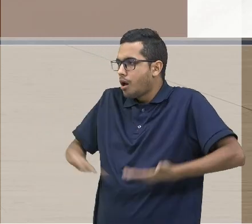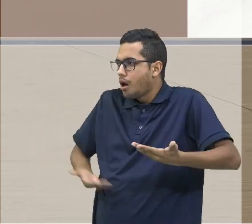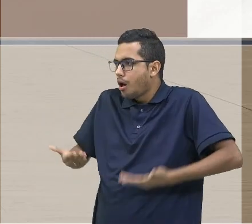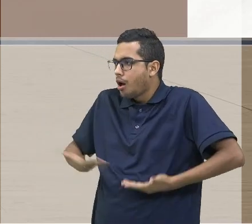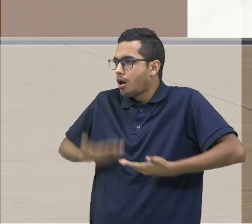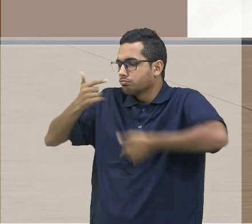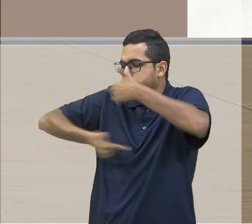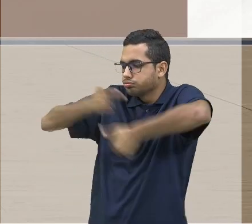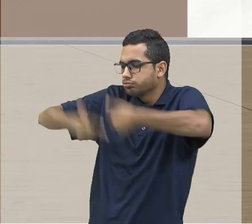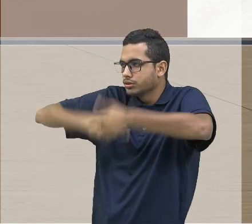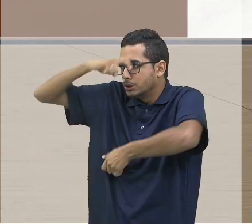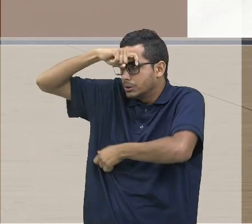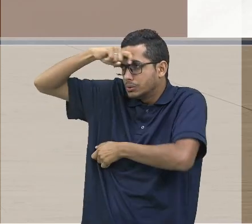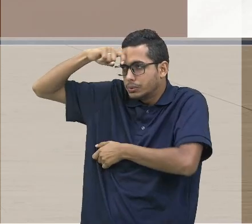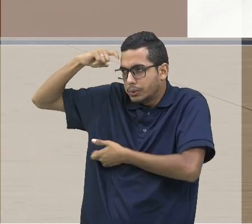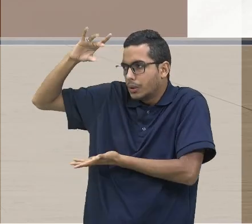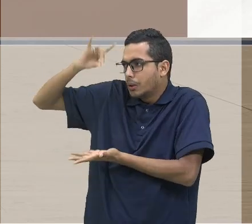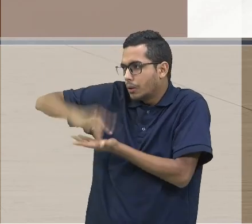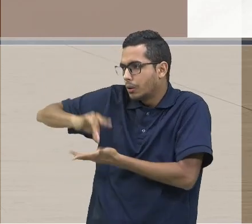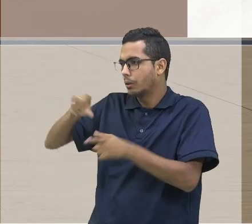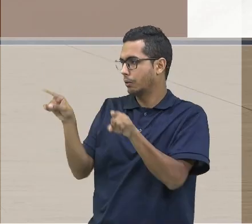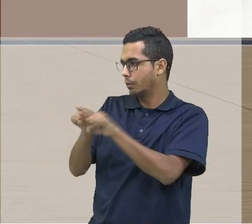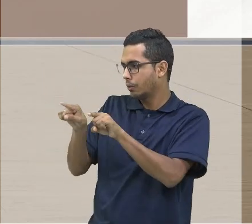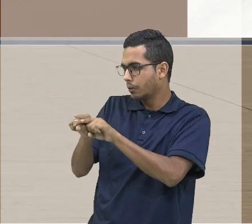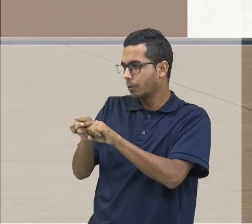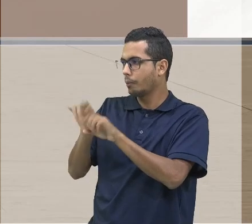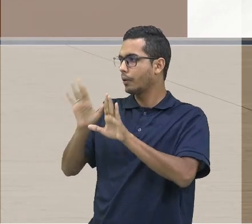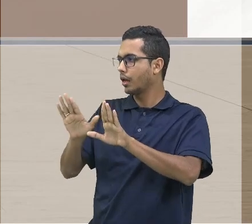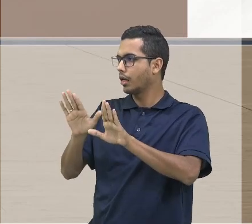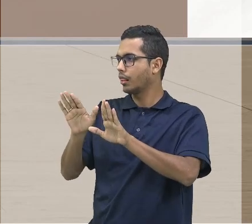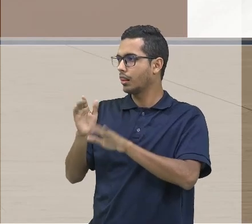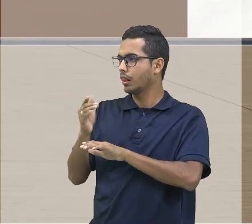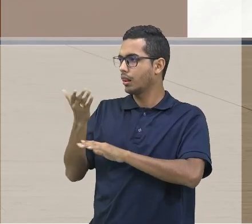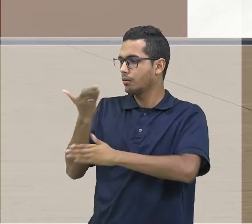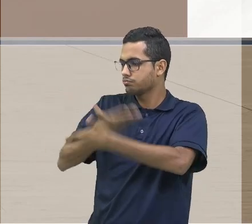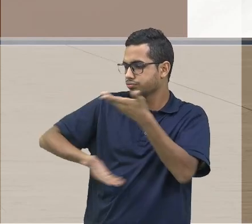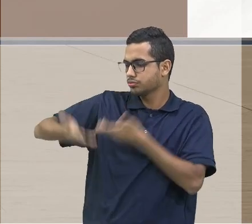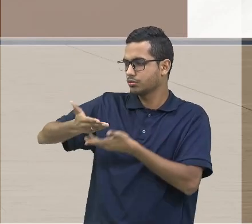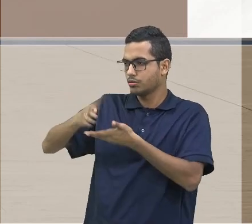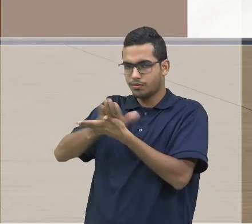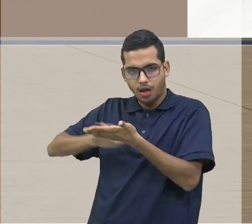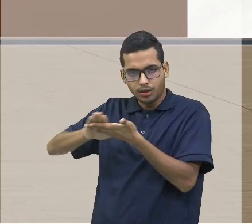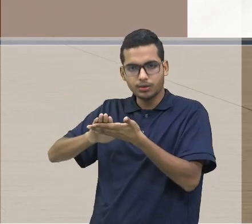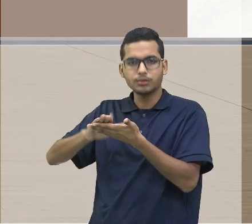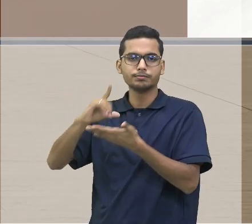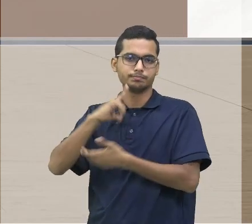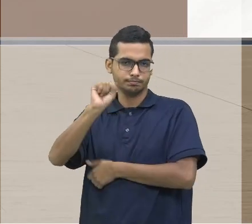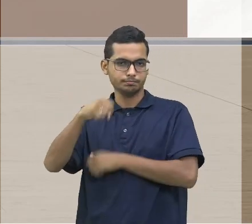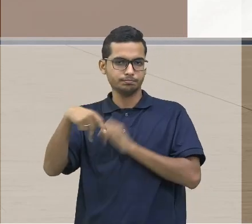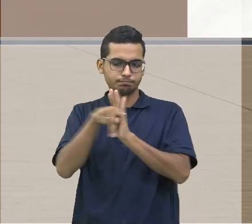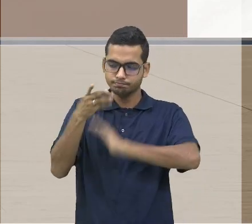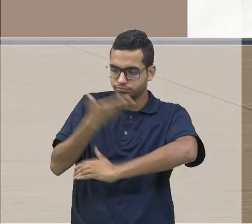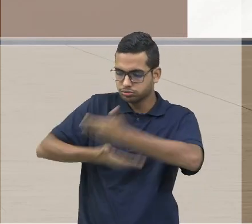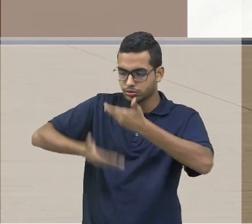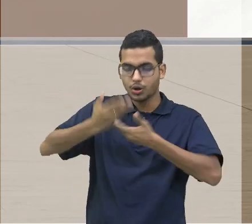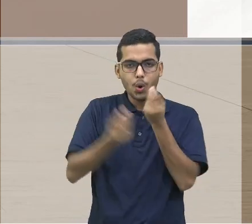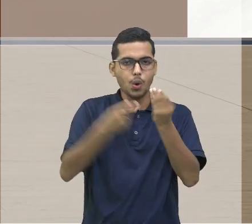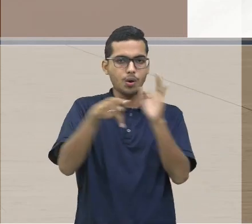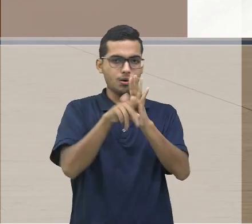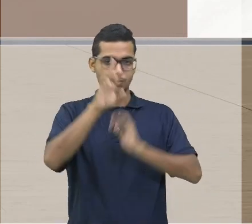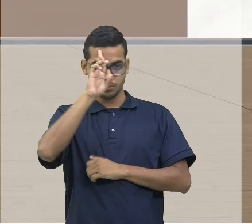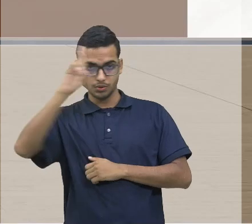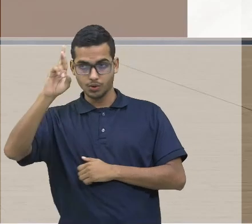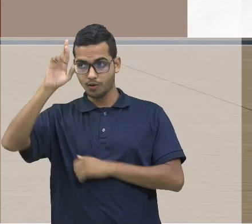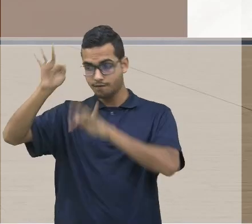tem obrigações. Cada senhor feudal, ou seja, essa unidade de terra que essas pessoas habitam, que é autossuficiente, que produz tudo o